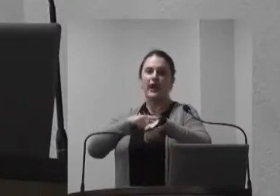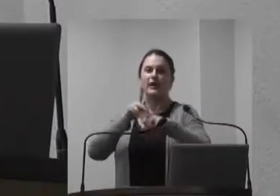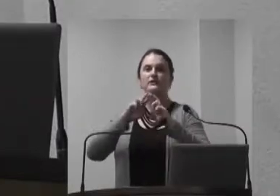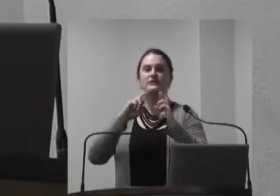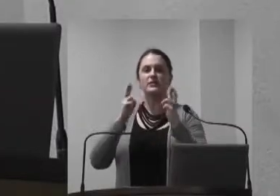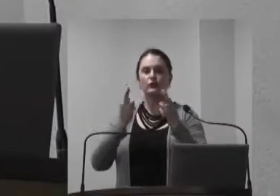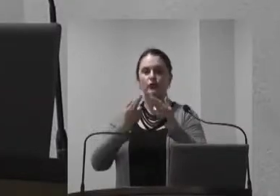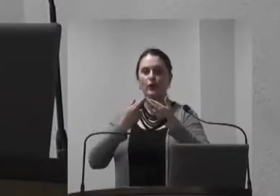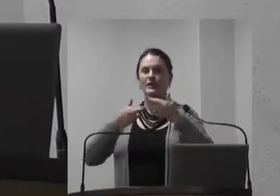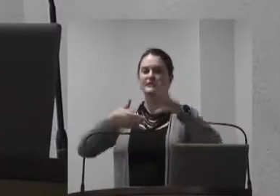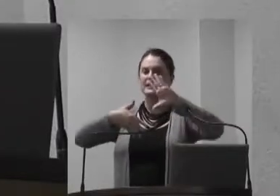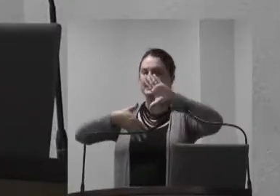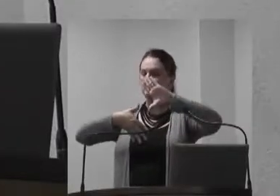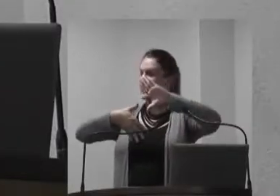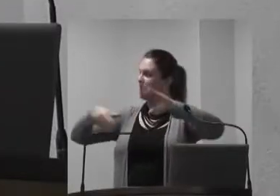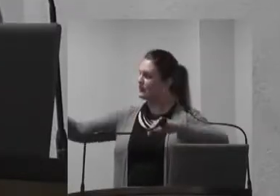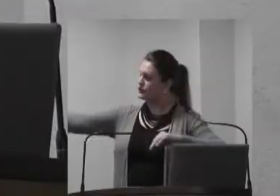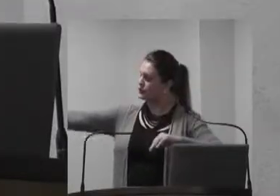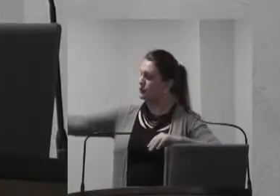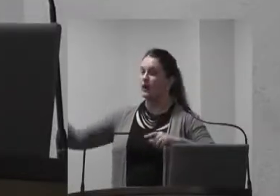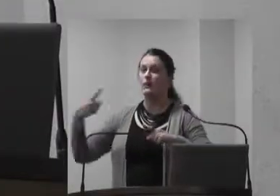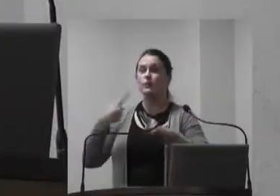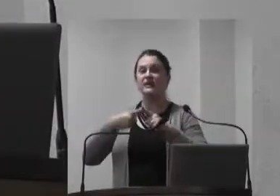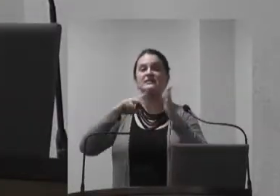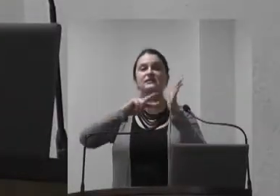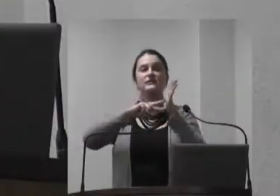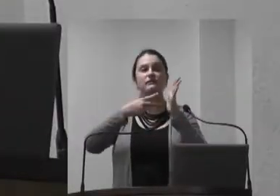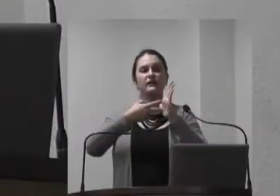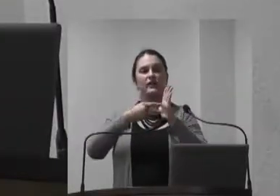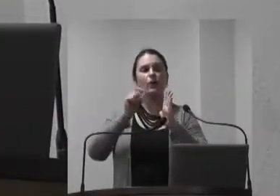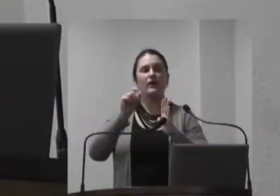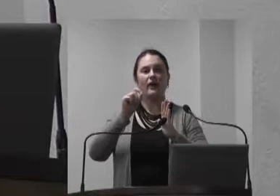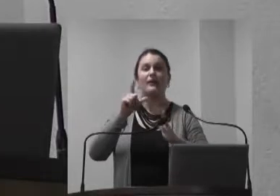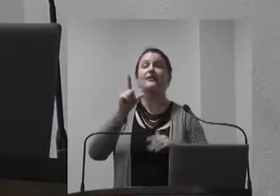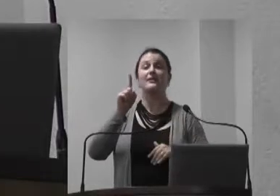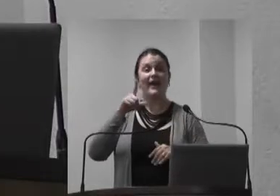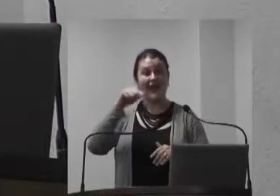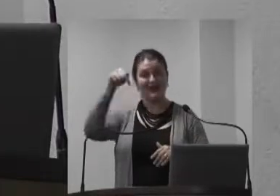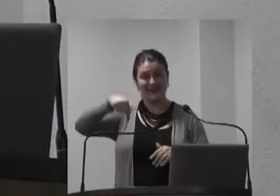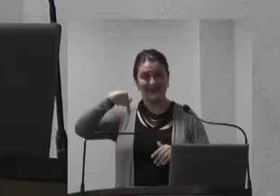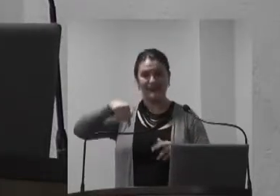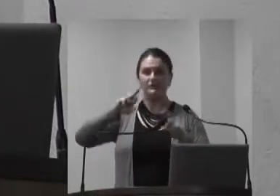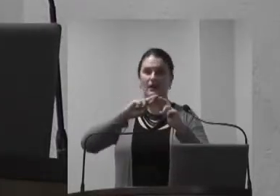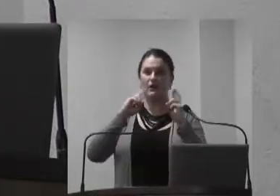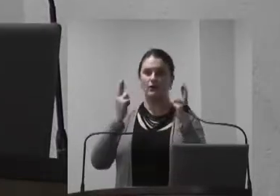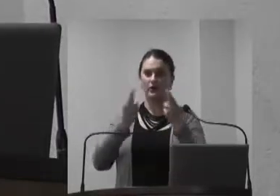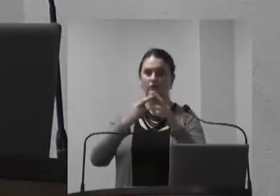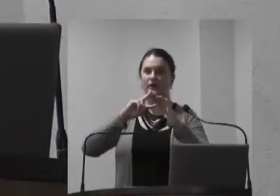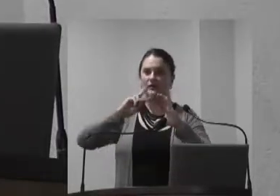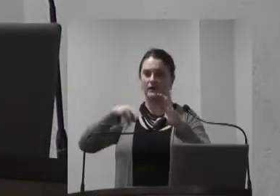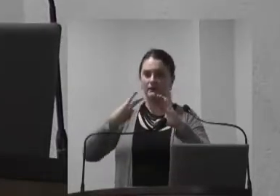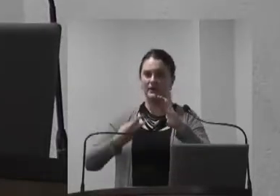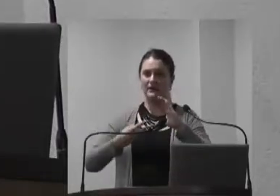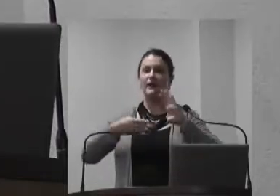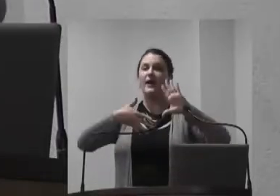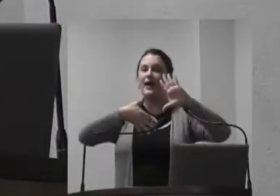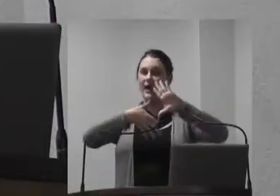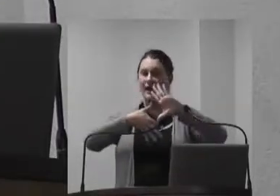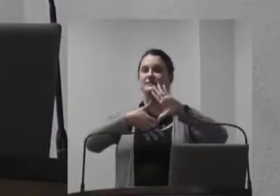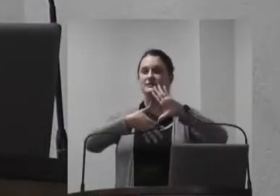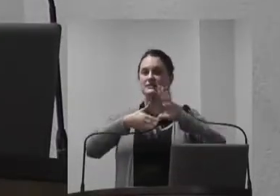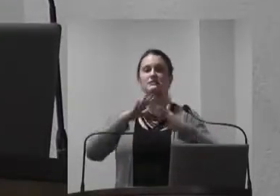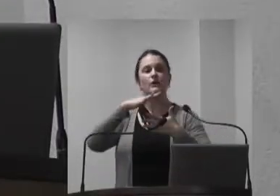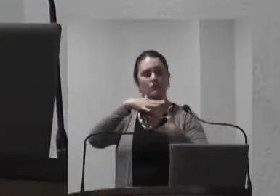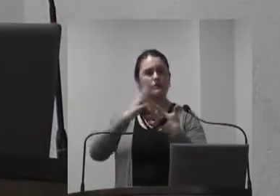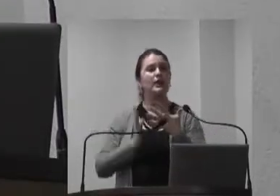Por exemplo, horário das reuniões, essa placa azul, porque significa o quê? Que aqui na reunião da Câmara